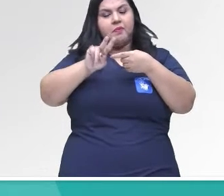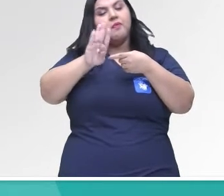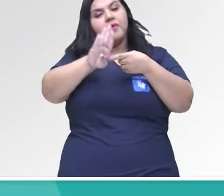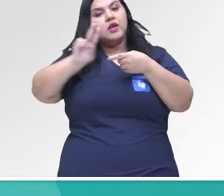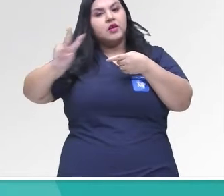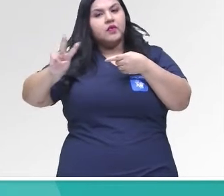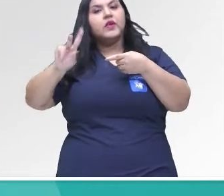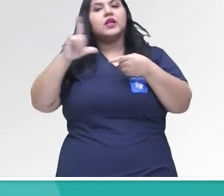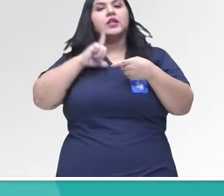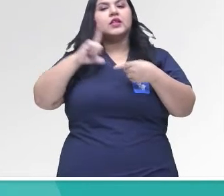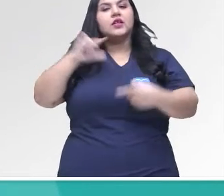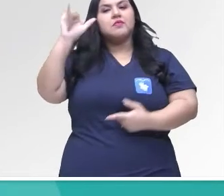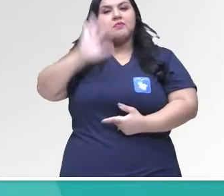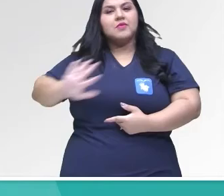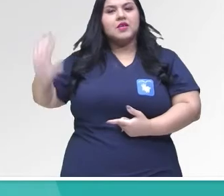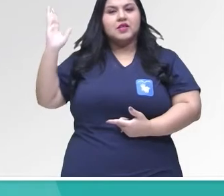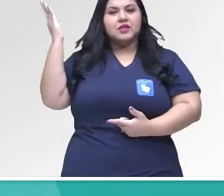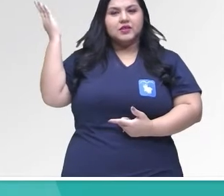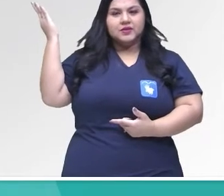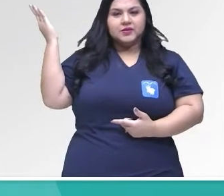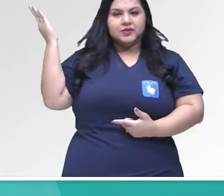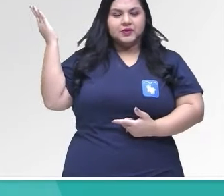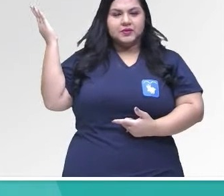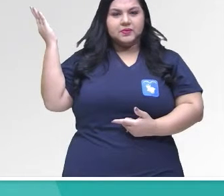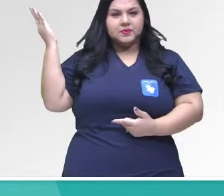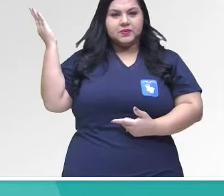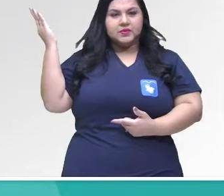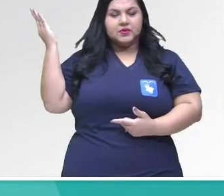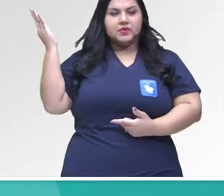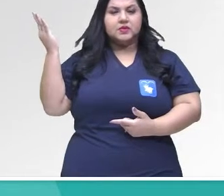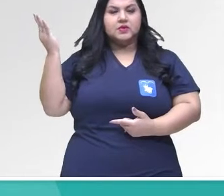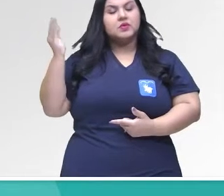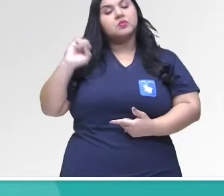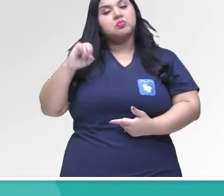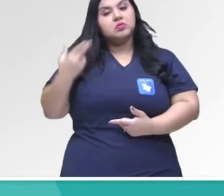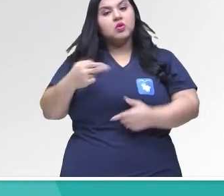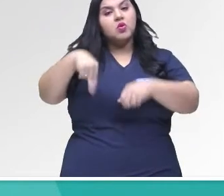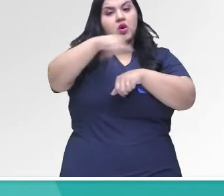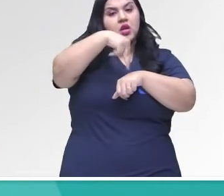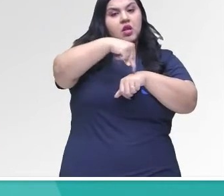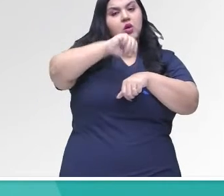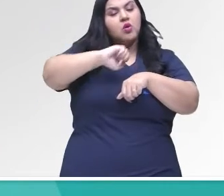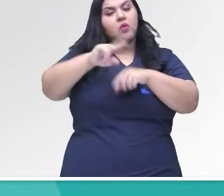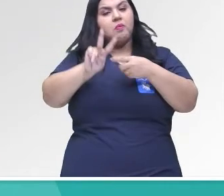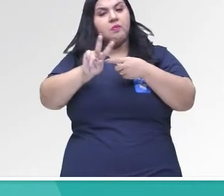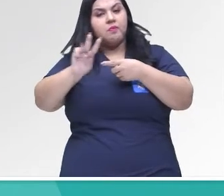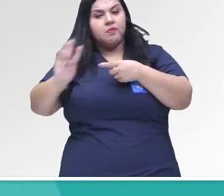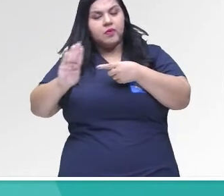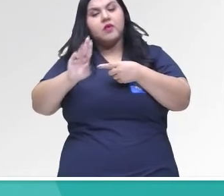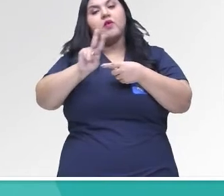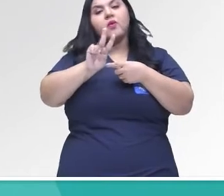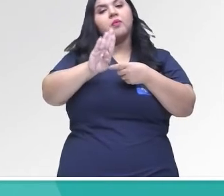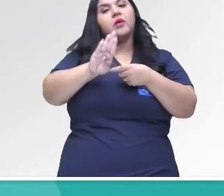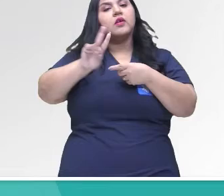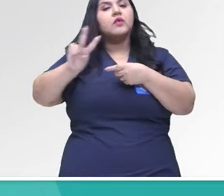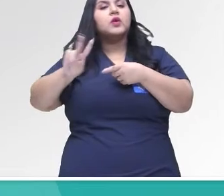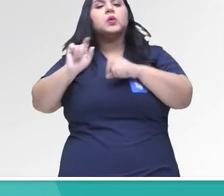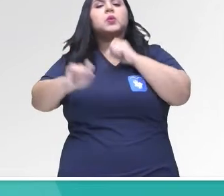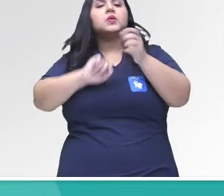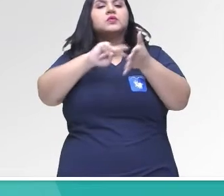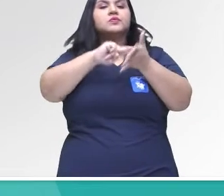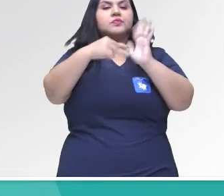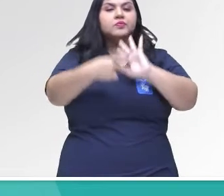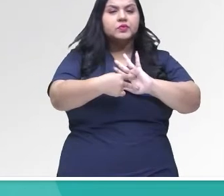as imagens, né? Maracatu-nação ou maracatu de baque virado, que diz o seguinte: